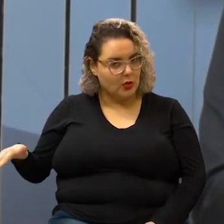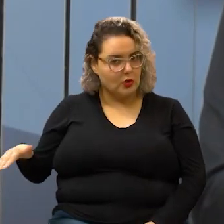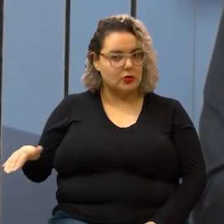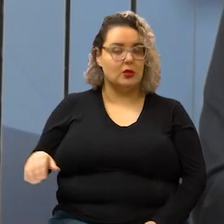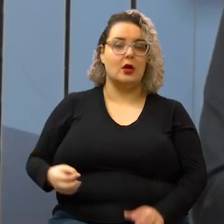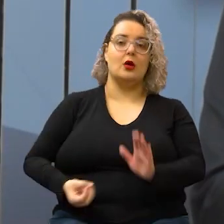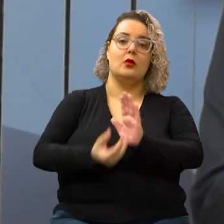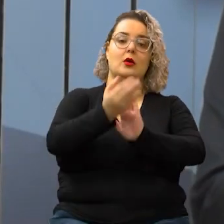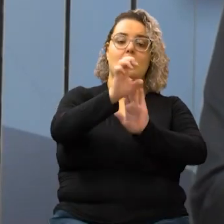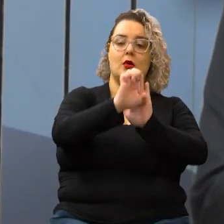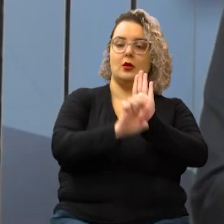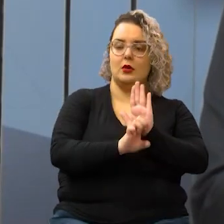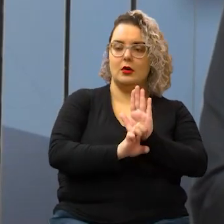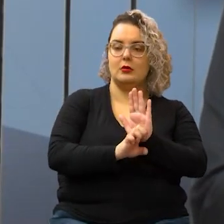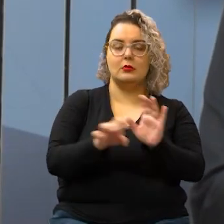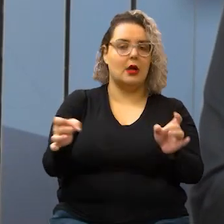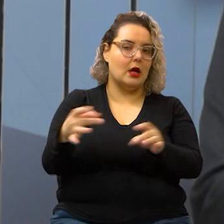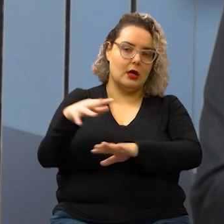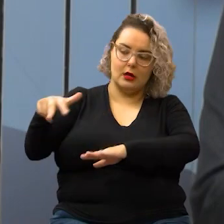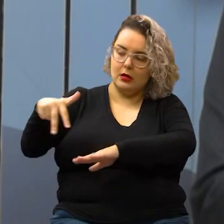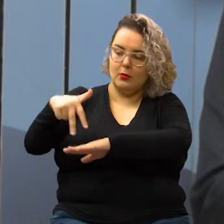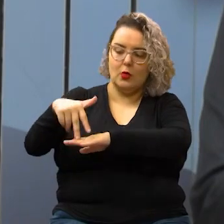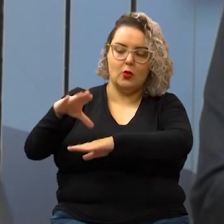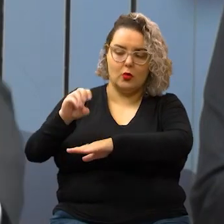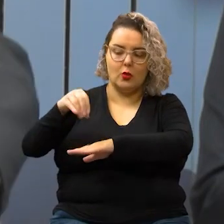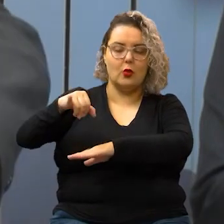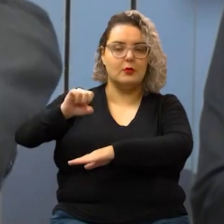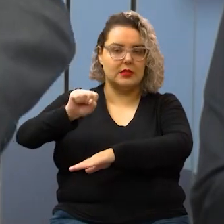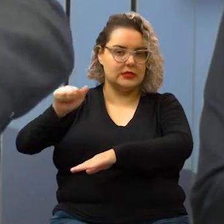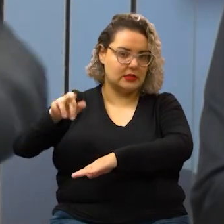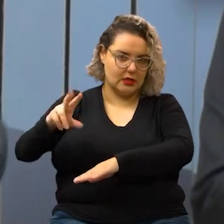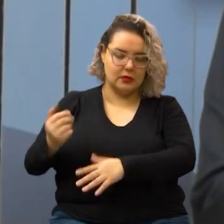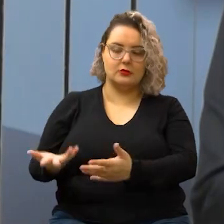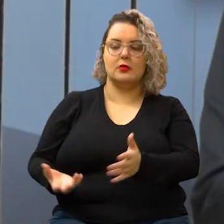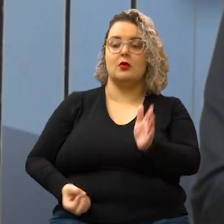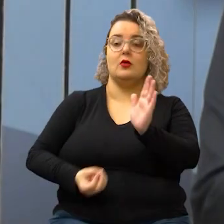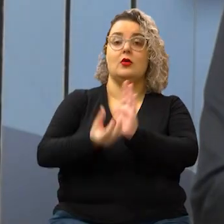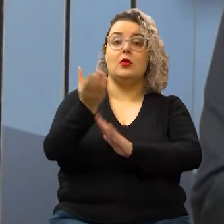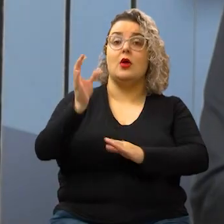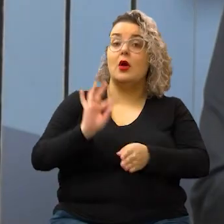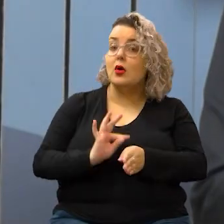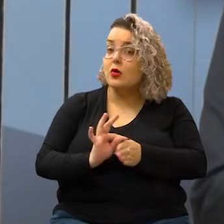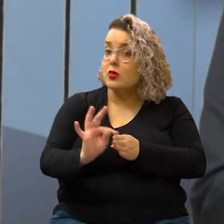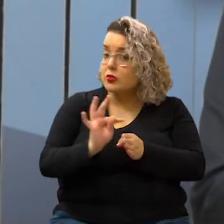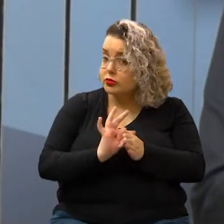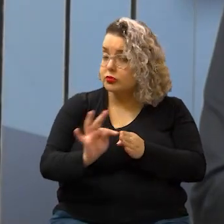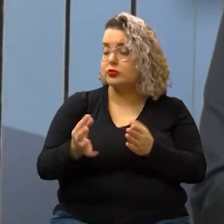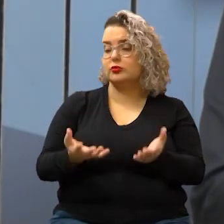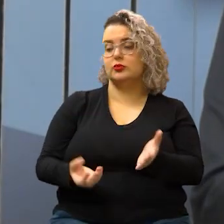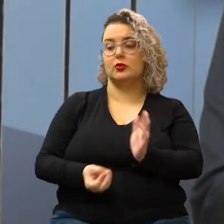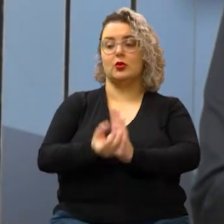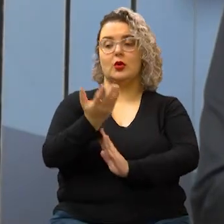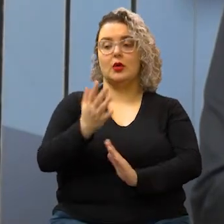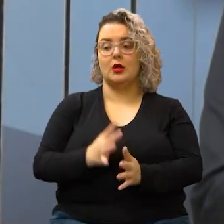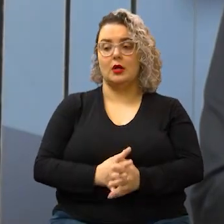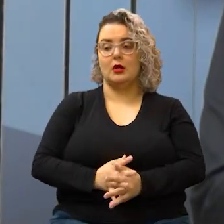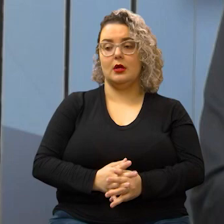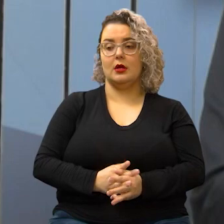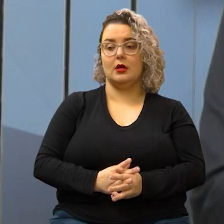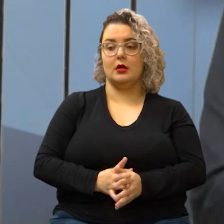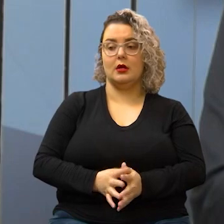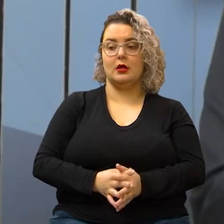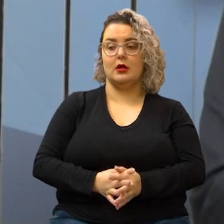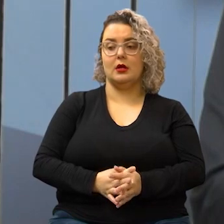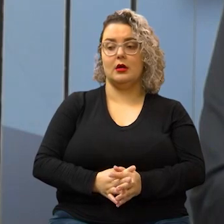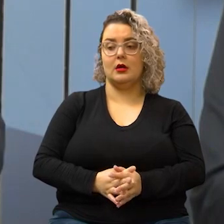em 90 acabou a figura, né, do comissário de menores, foram criados conselhos tutelares, né, com